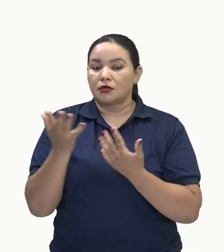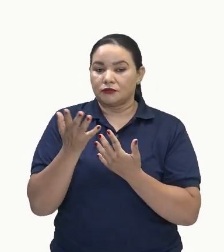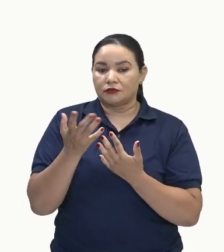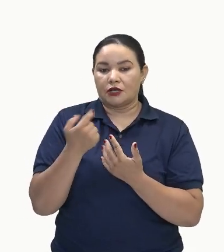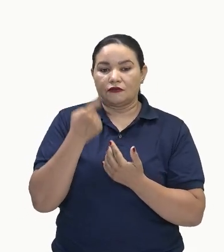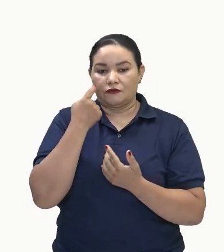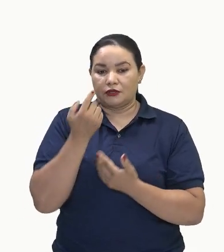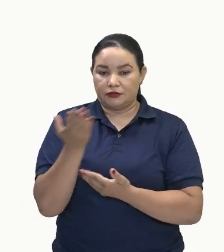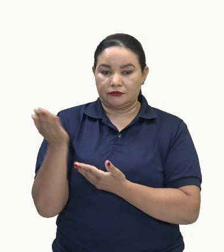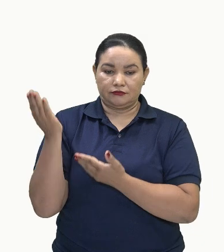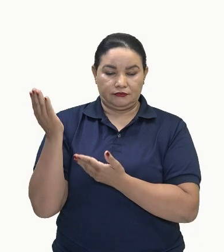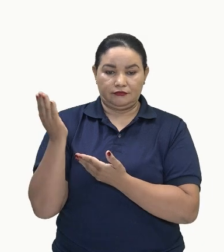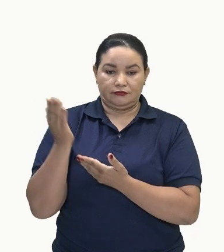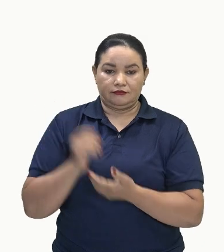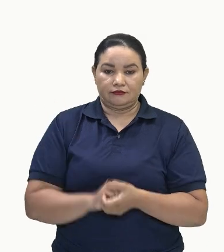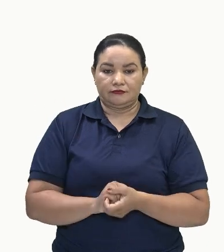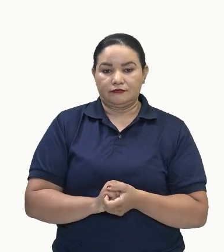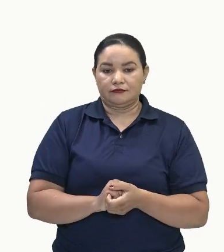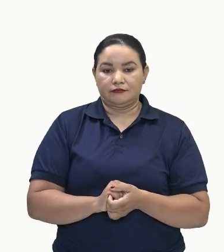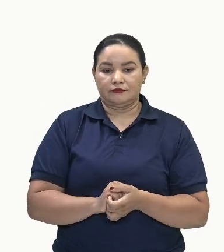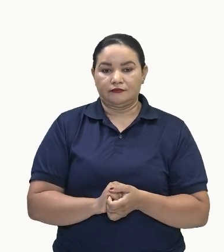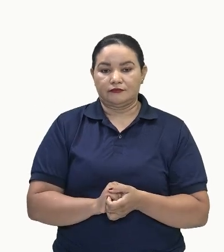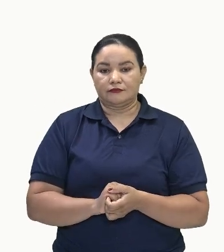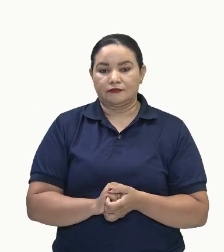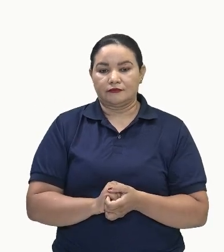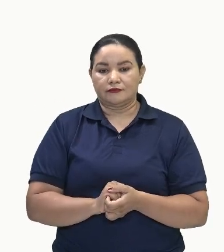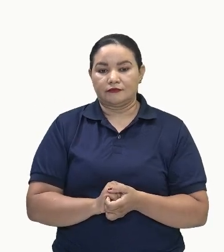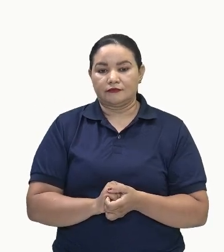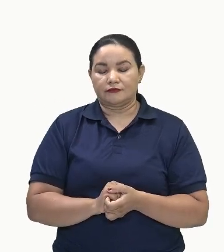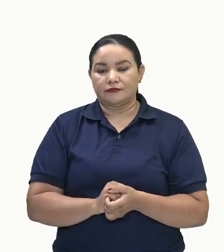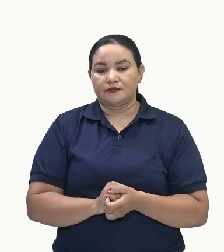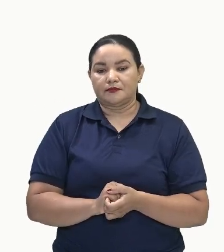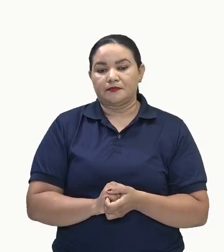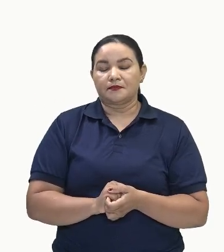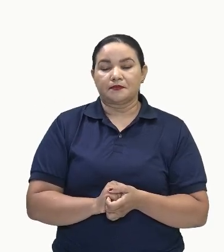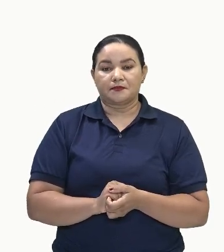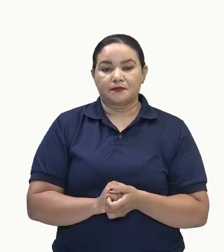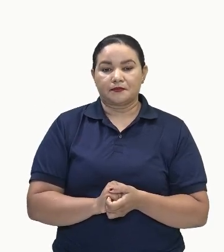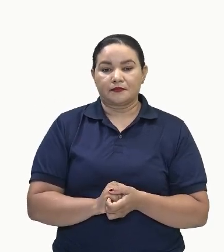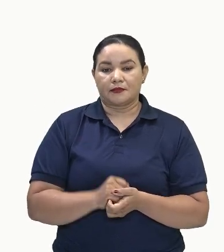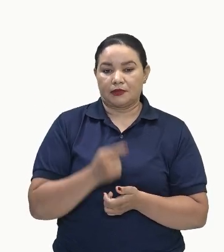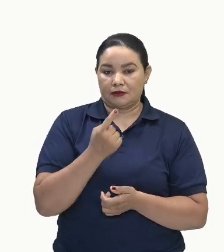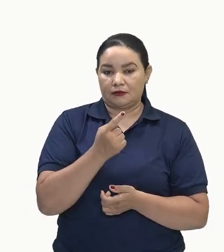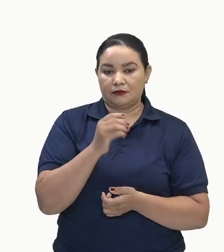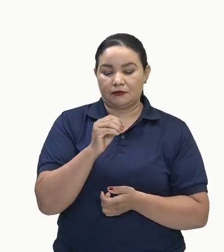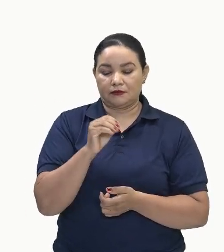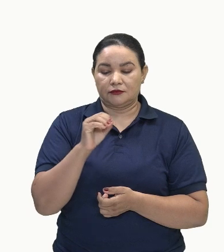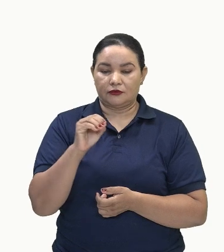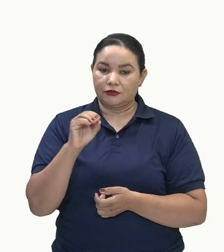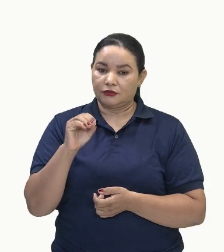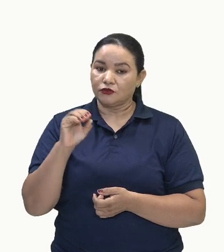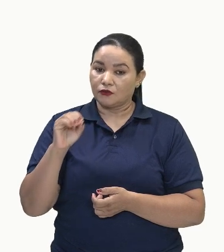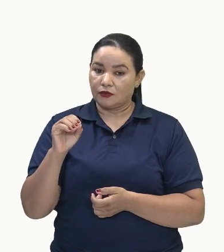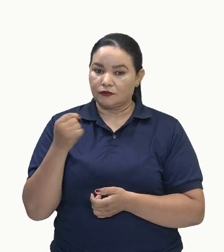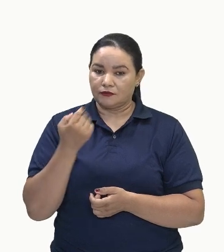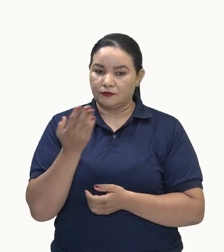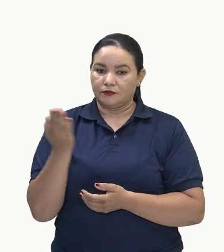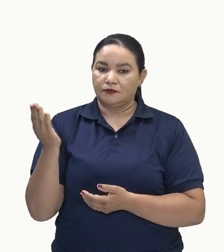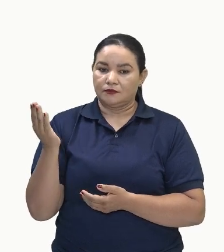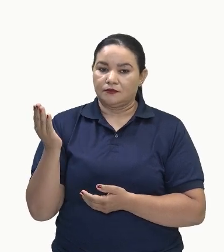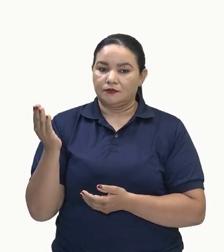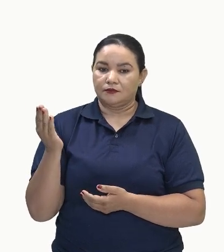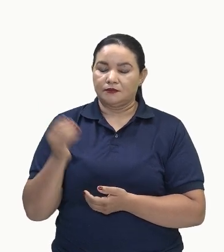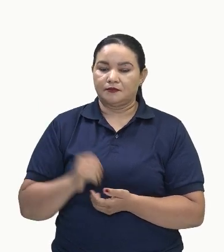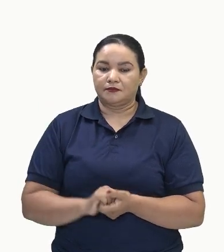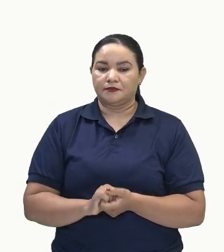ter aqui ó, o número 1, seguido de quantos zeros? 4. Então, 1, 2, 3, 4.